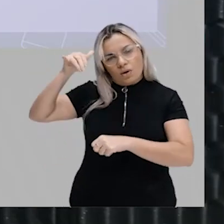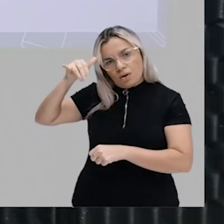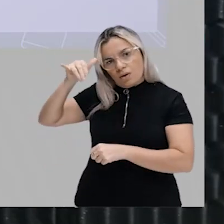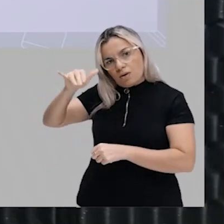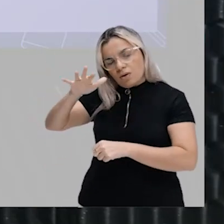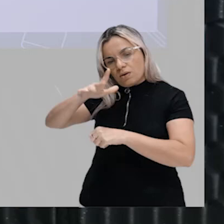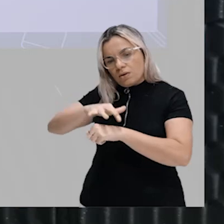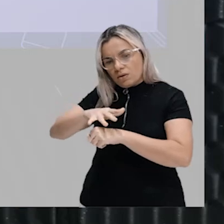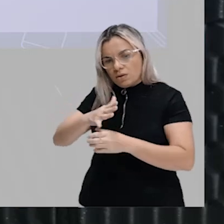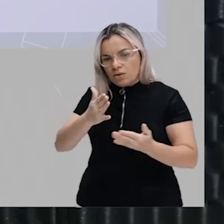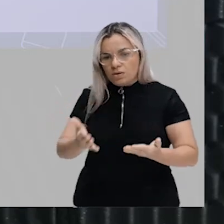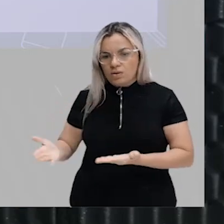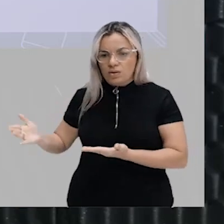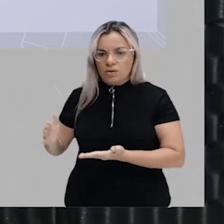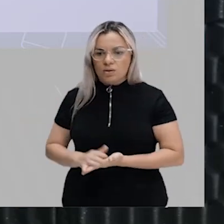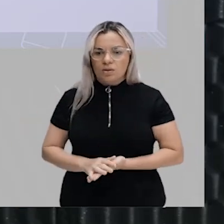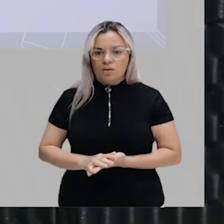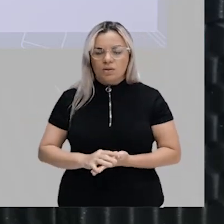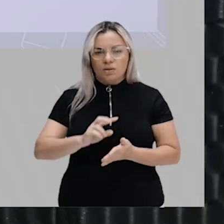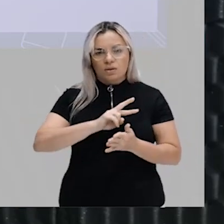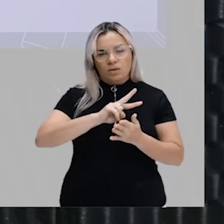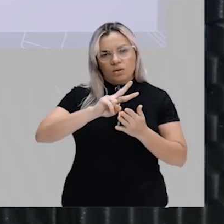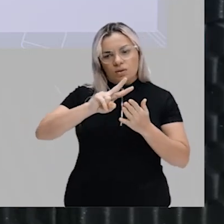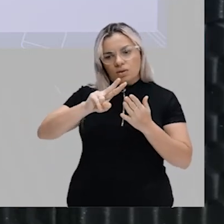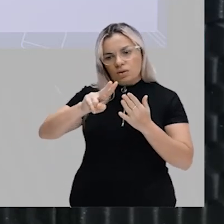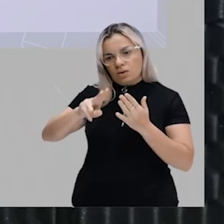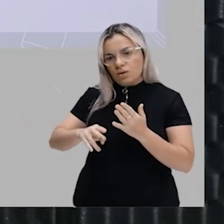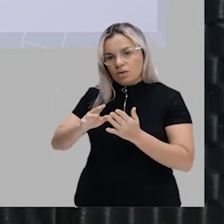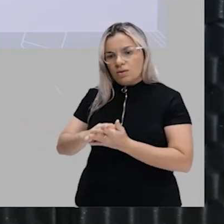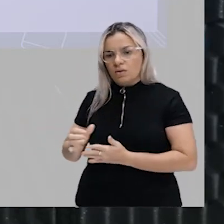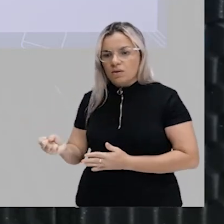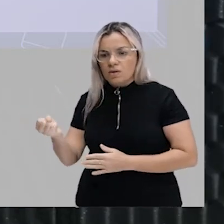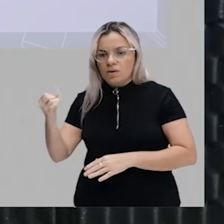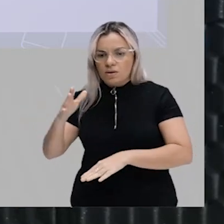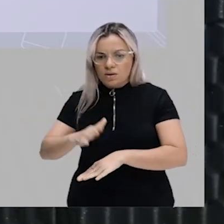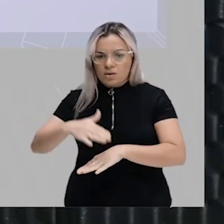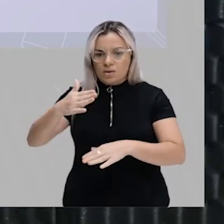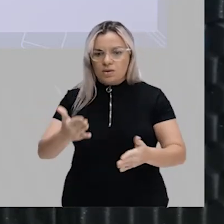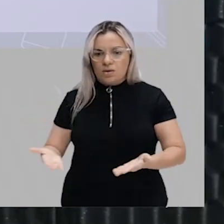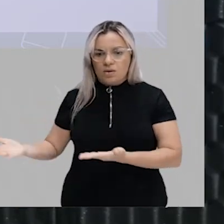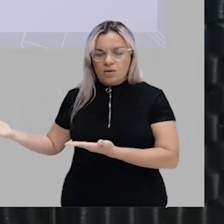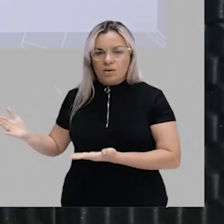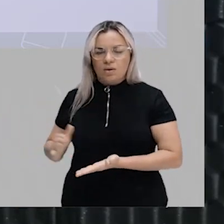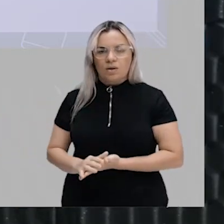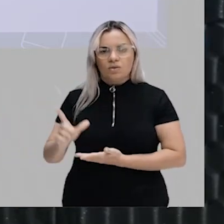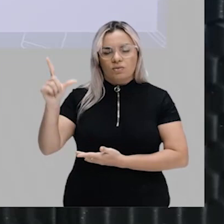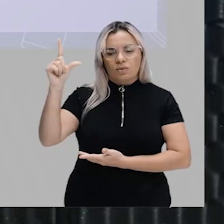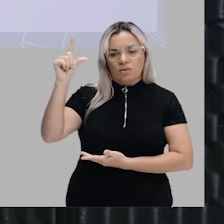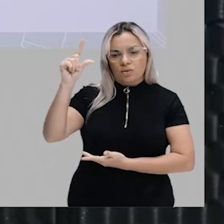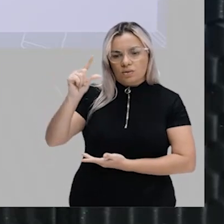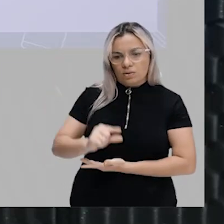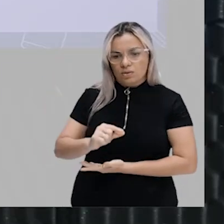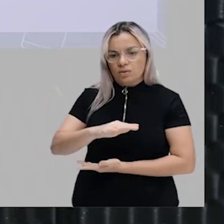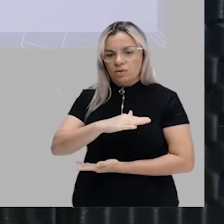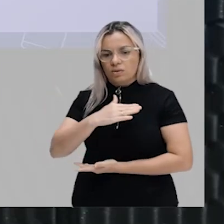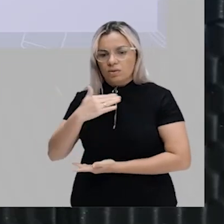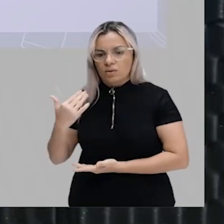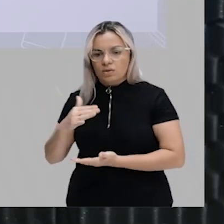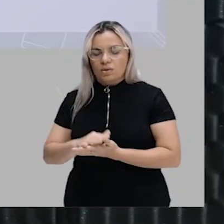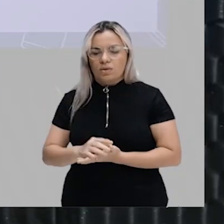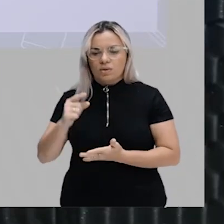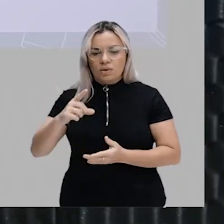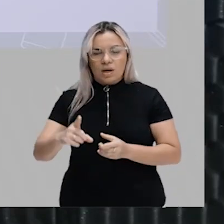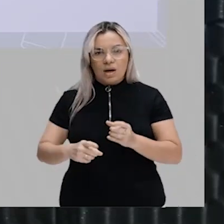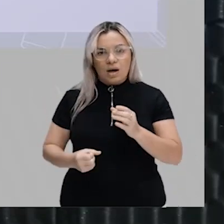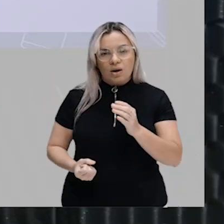Dentre seus feitos mais notáveis, destacam-se a redução da mortalidade, a criação da